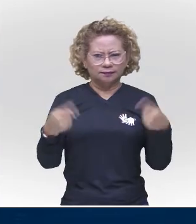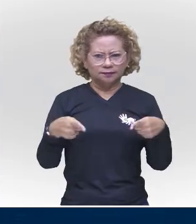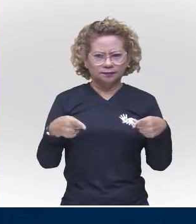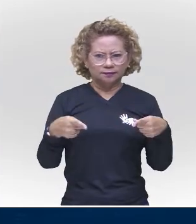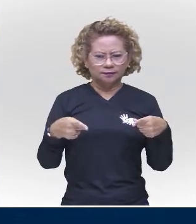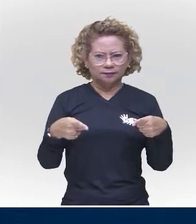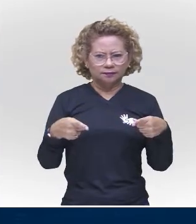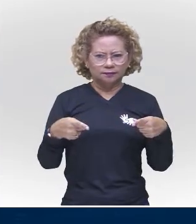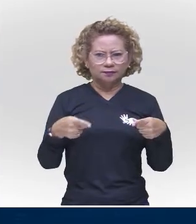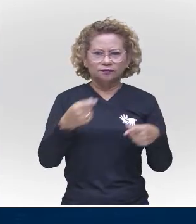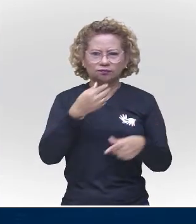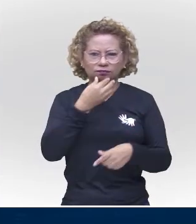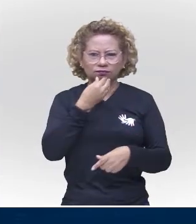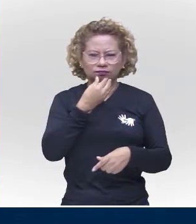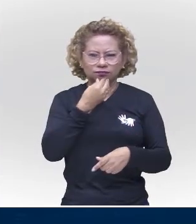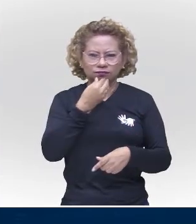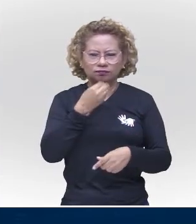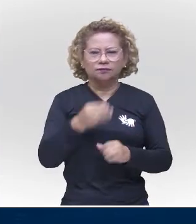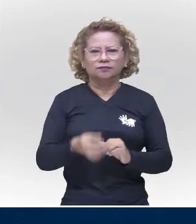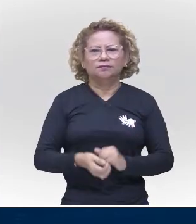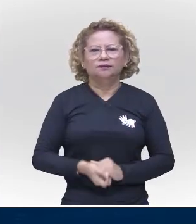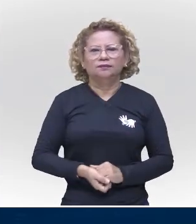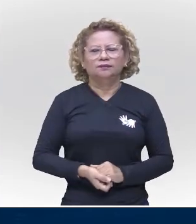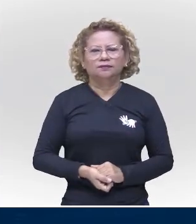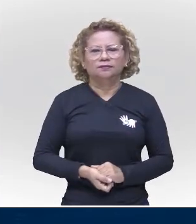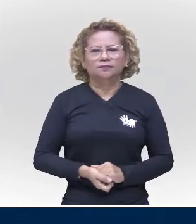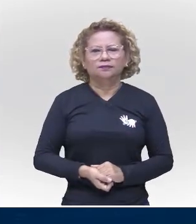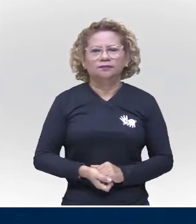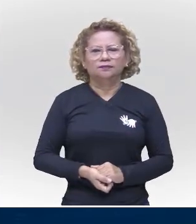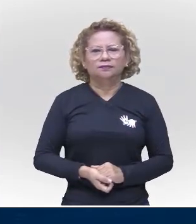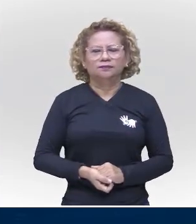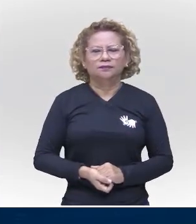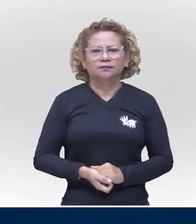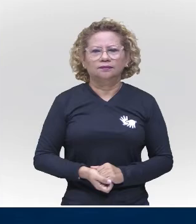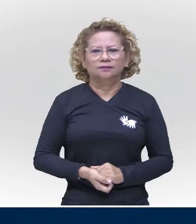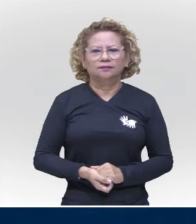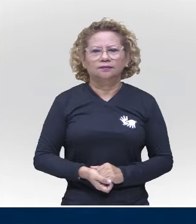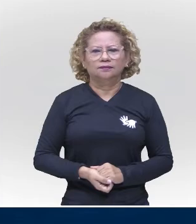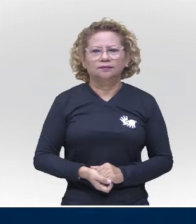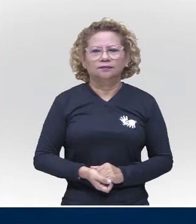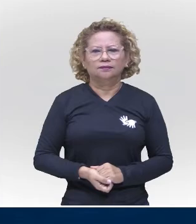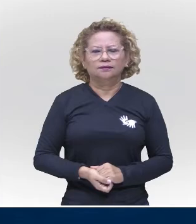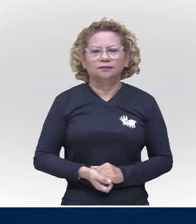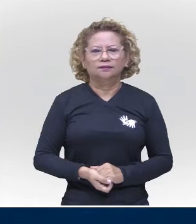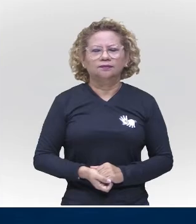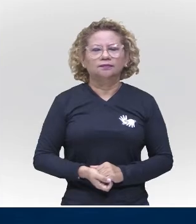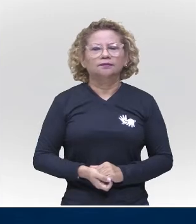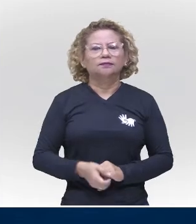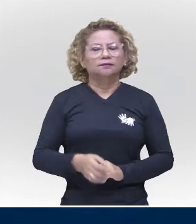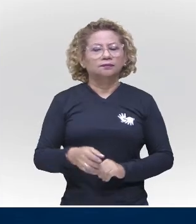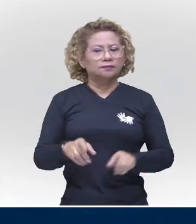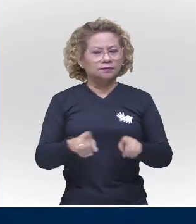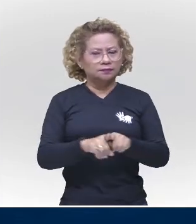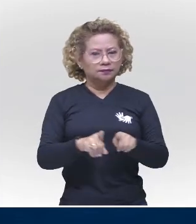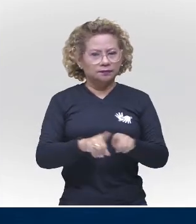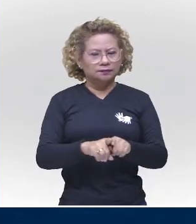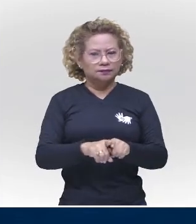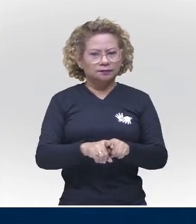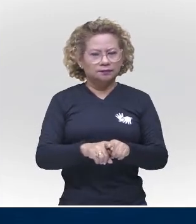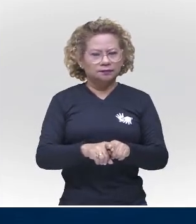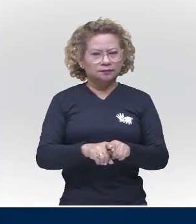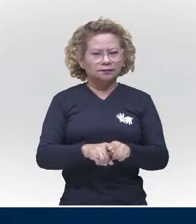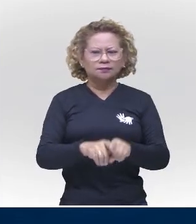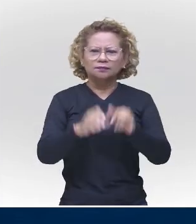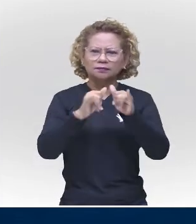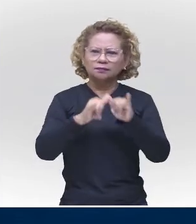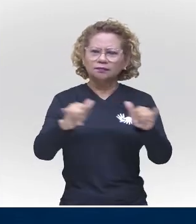em oposição ao outro. Tá certo? E tem uma classificação importante